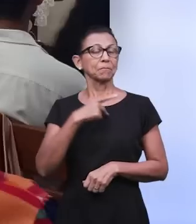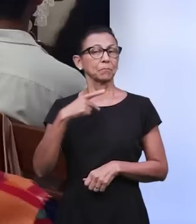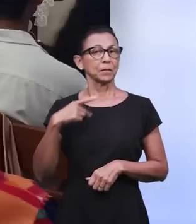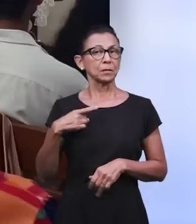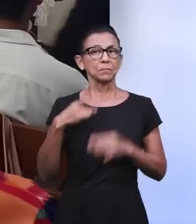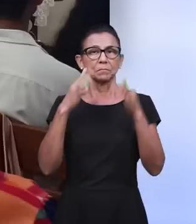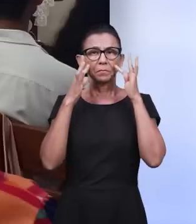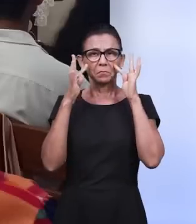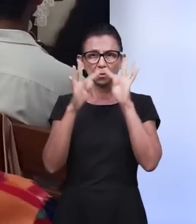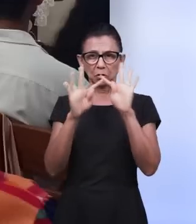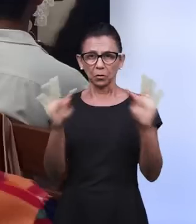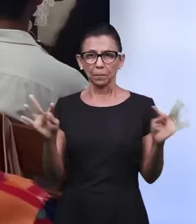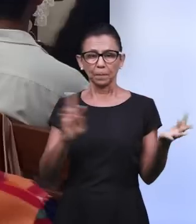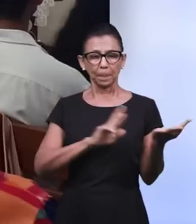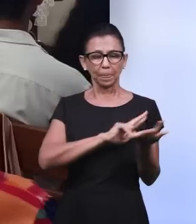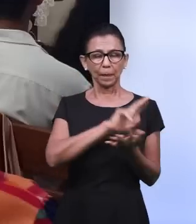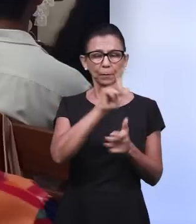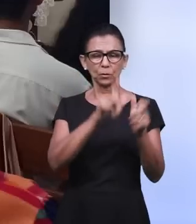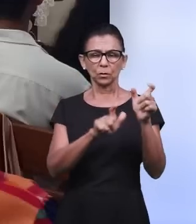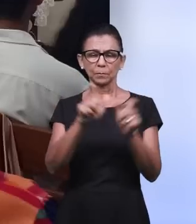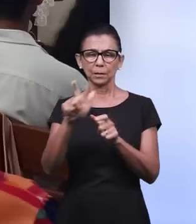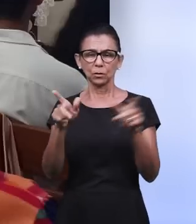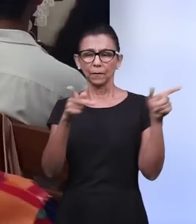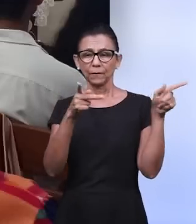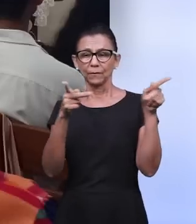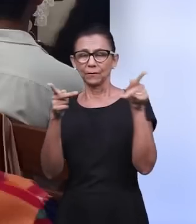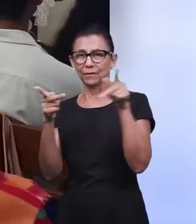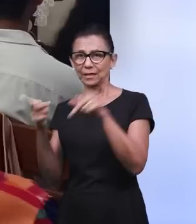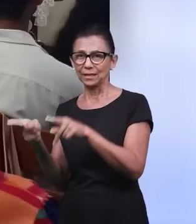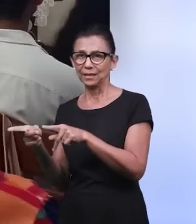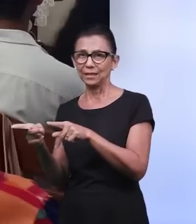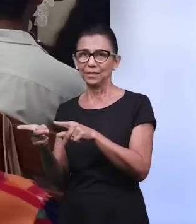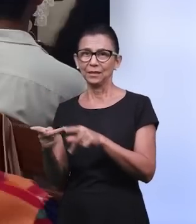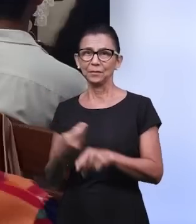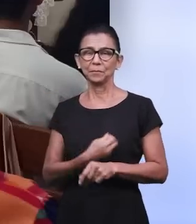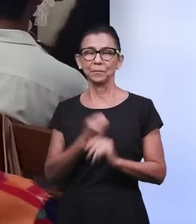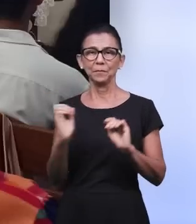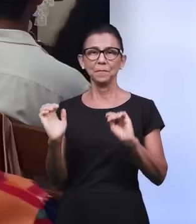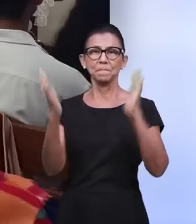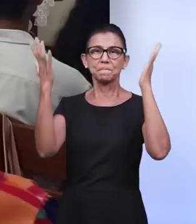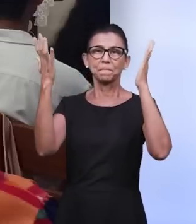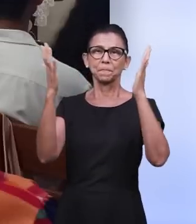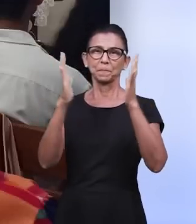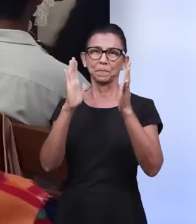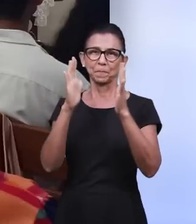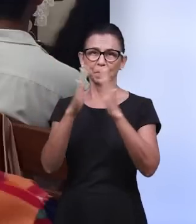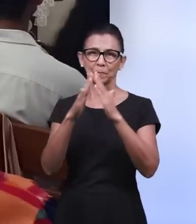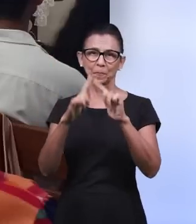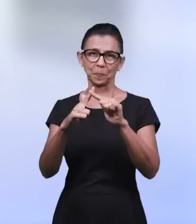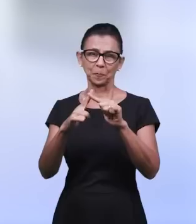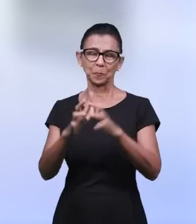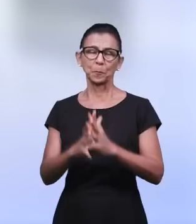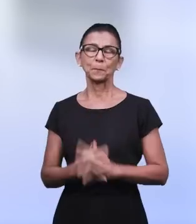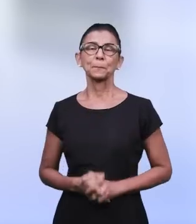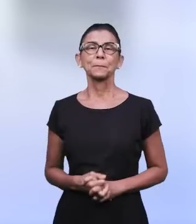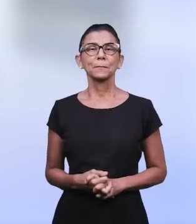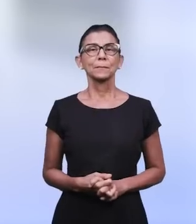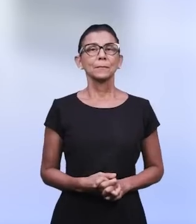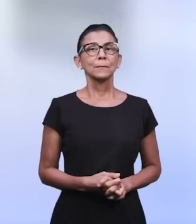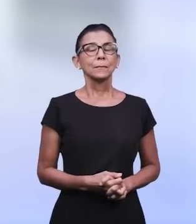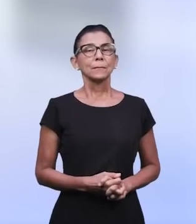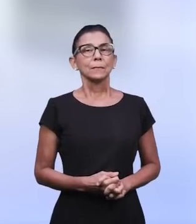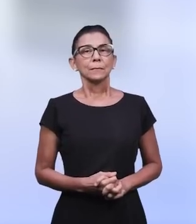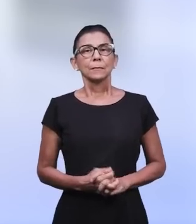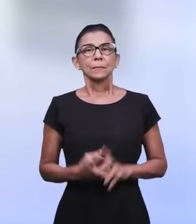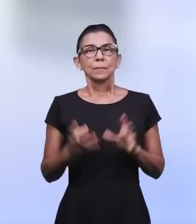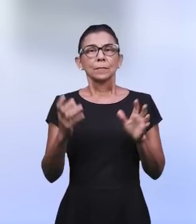que esteve presente vários visitantes para viver essa festa junto com os irmãos. Glória a Deus! Neste último